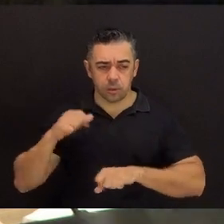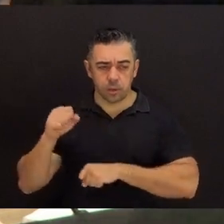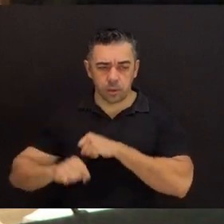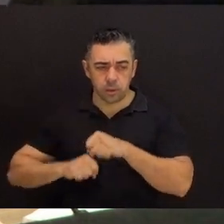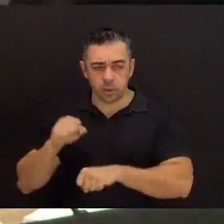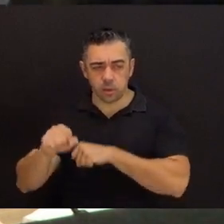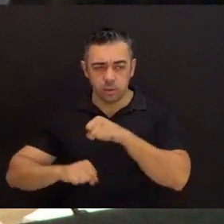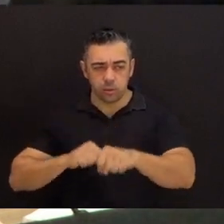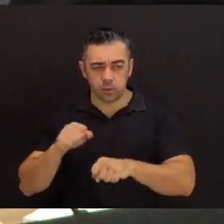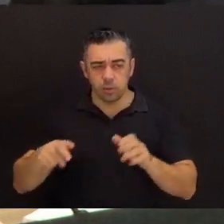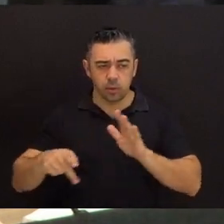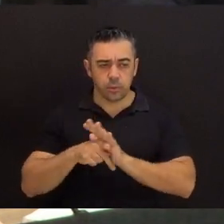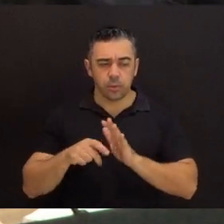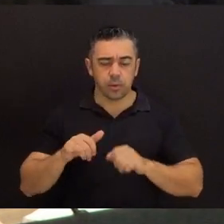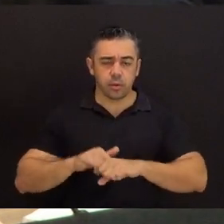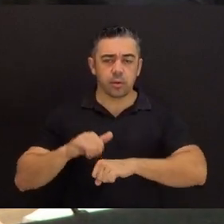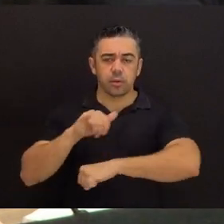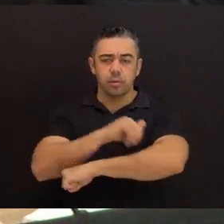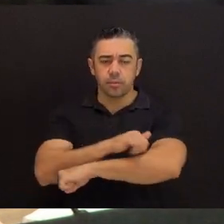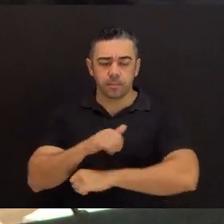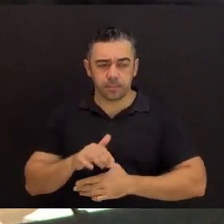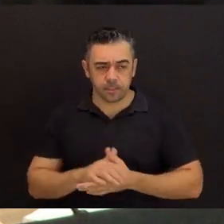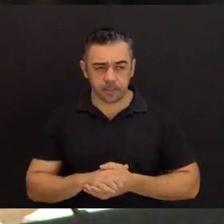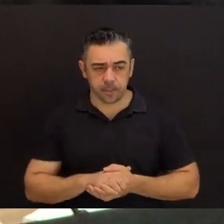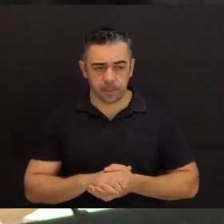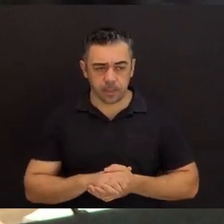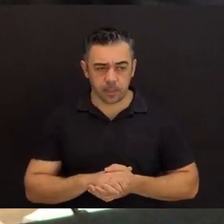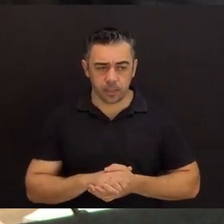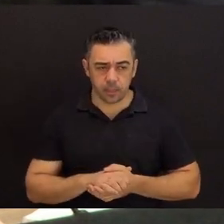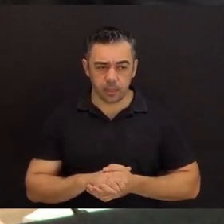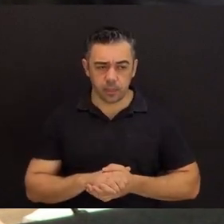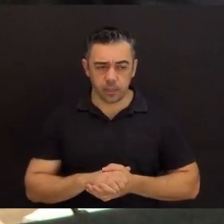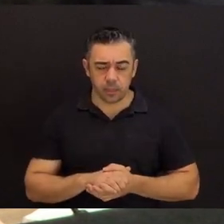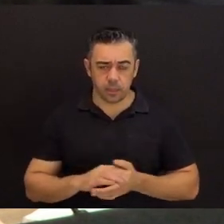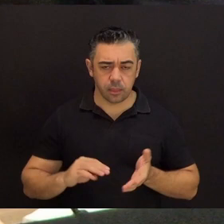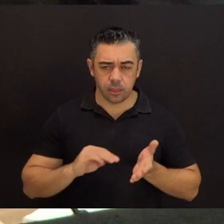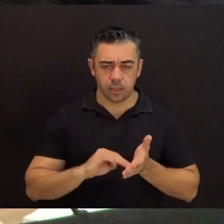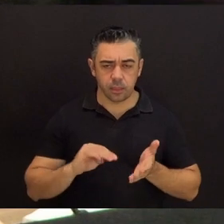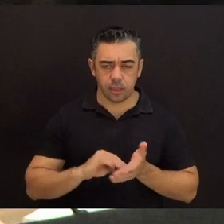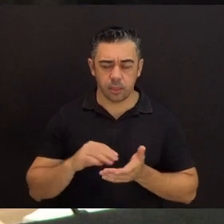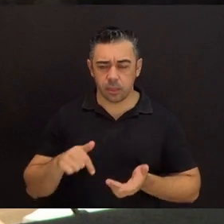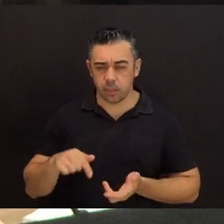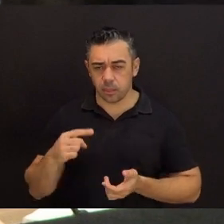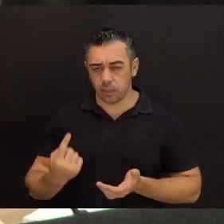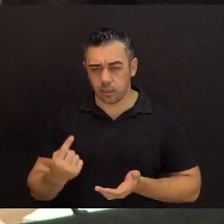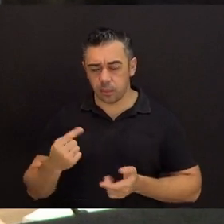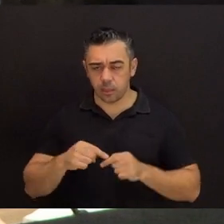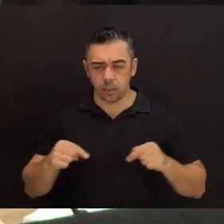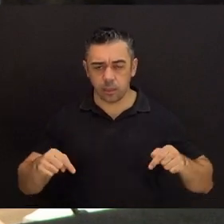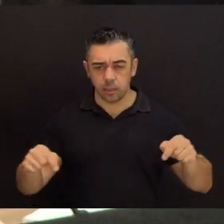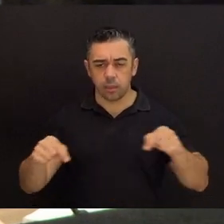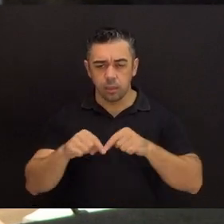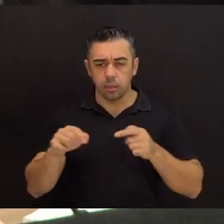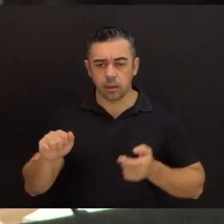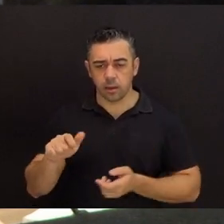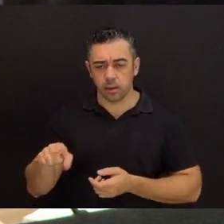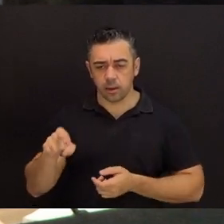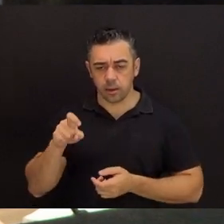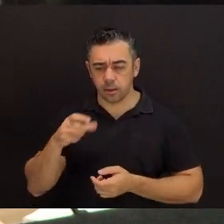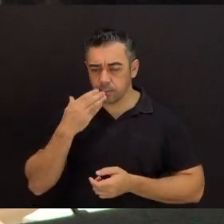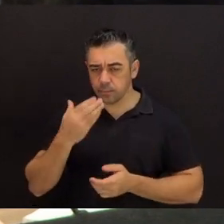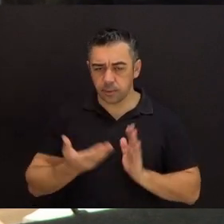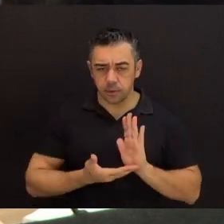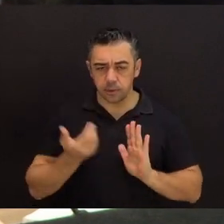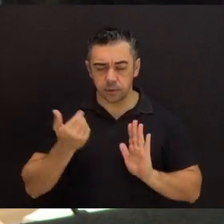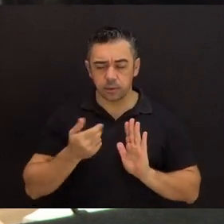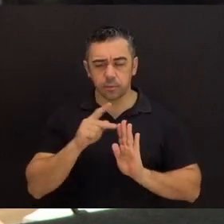de São José dos Pinhais memorando 71 do gabinete do vereador Alex por corte solicitando a retirada